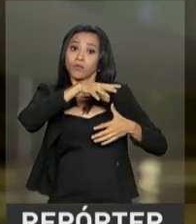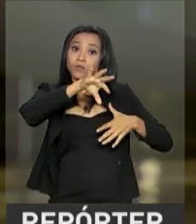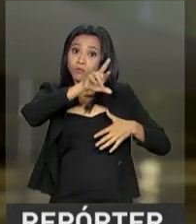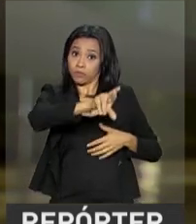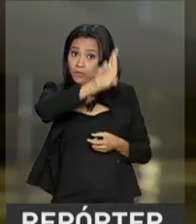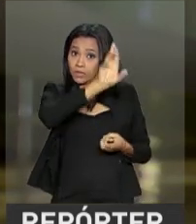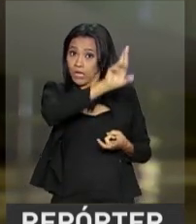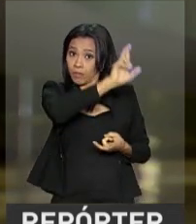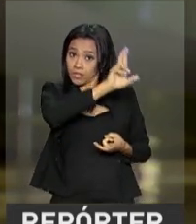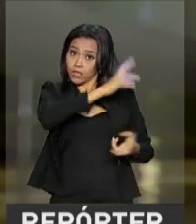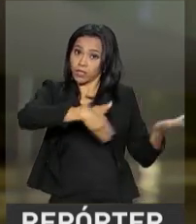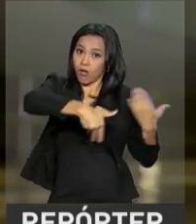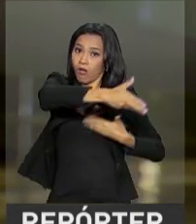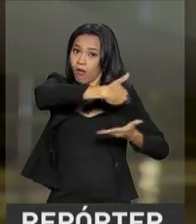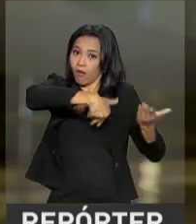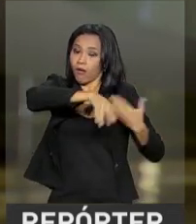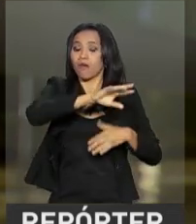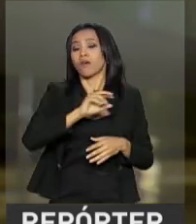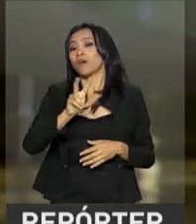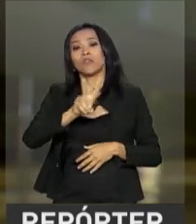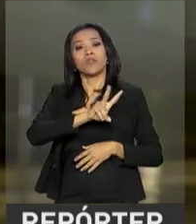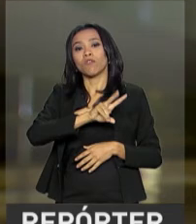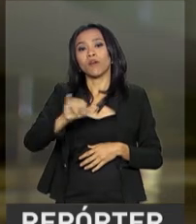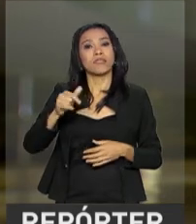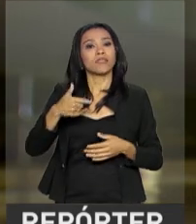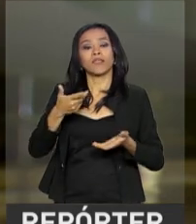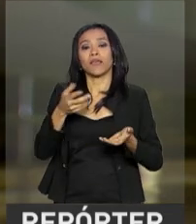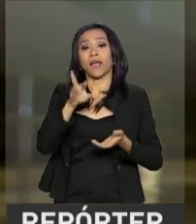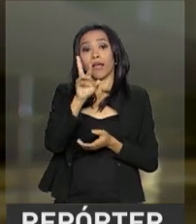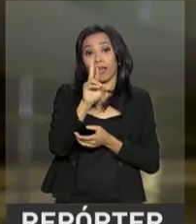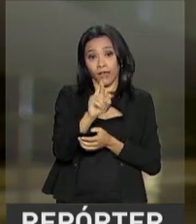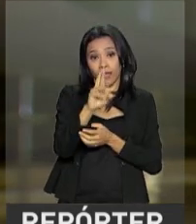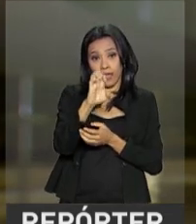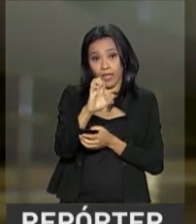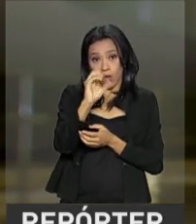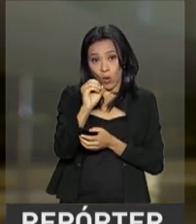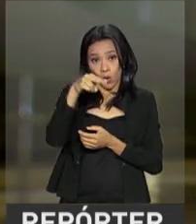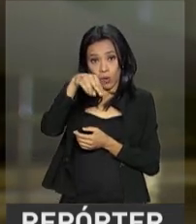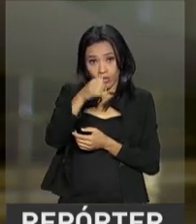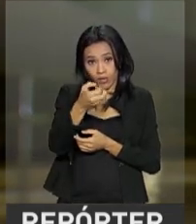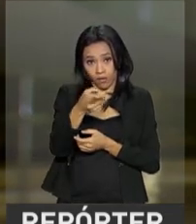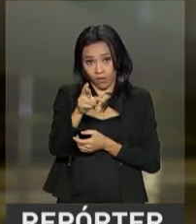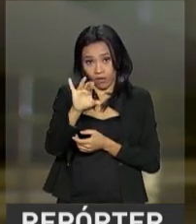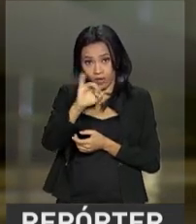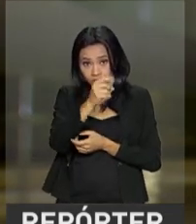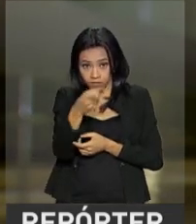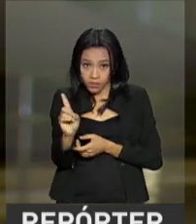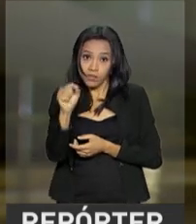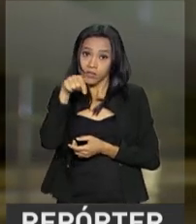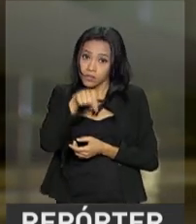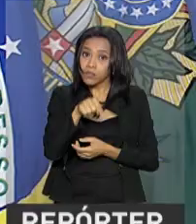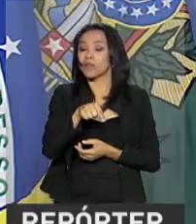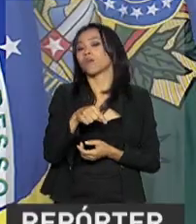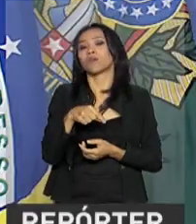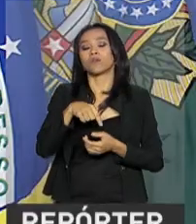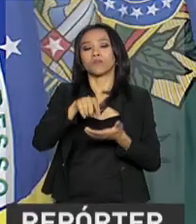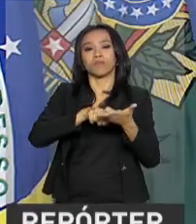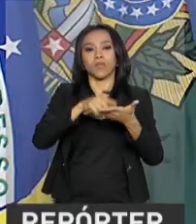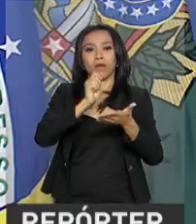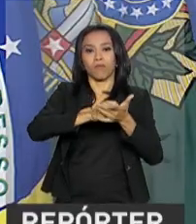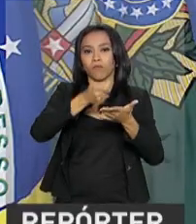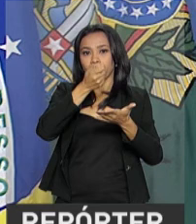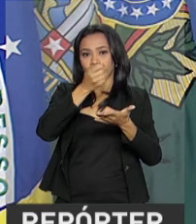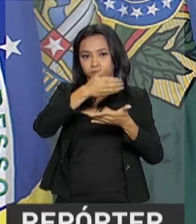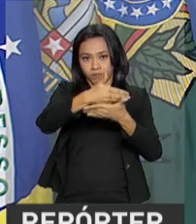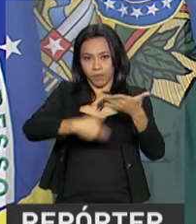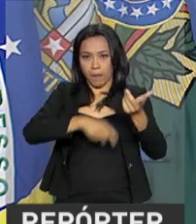entre elas a de que não haverá remuneração da folha de pagamento do setor de transporte rodoviário de cargas nós fizemos